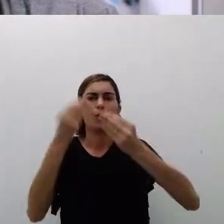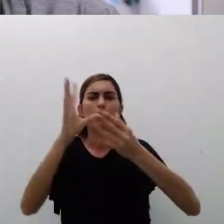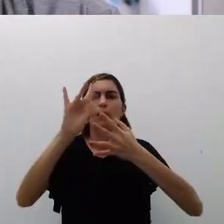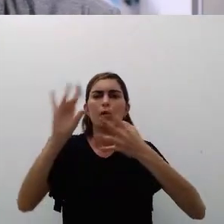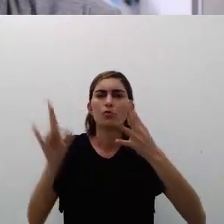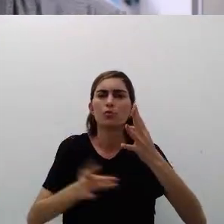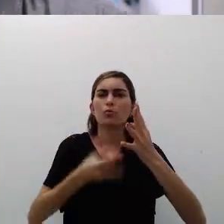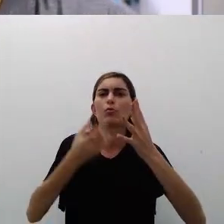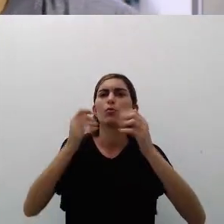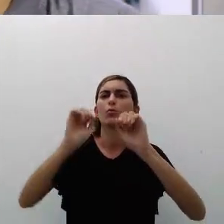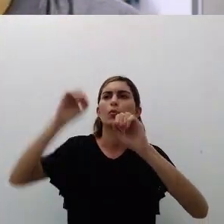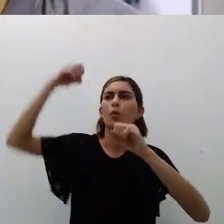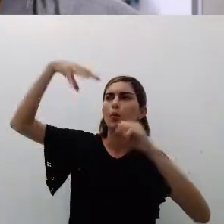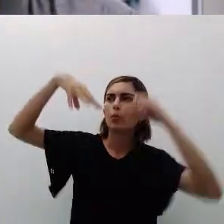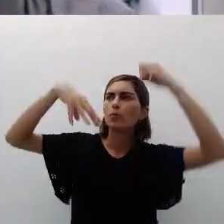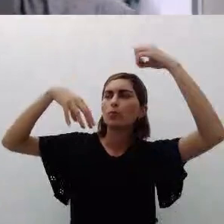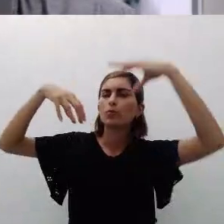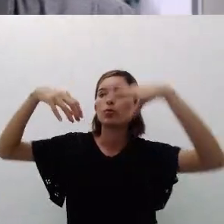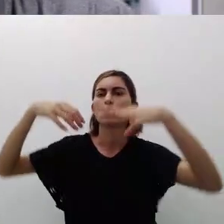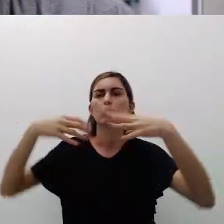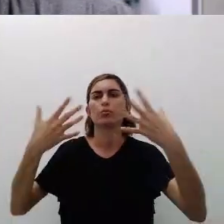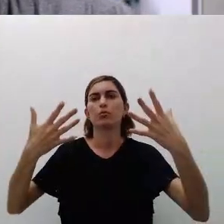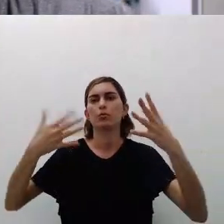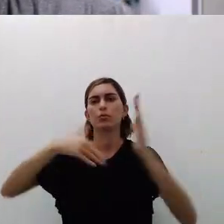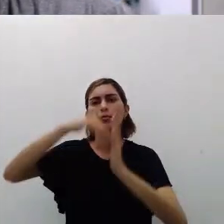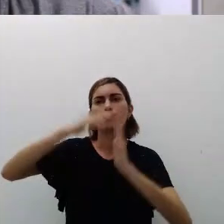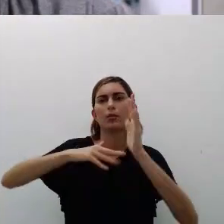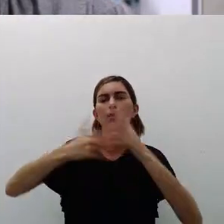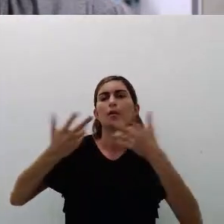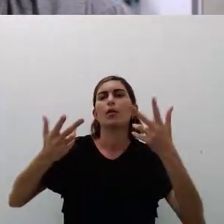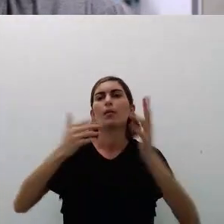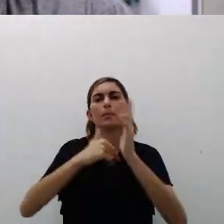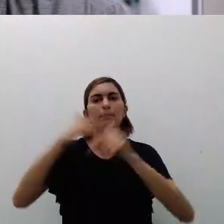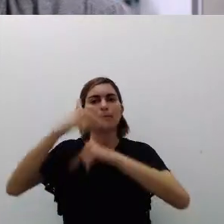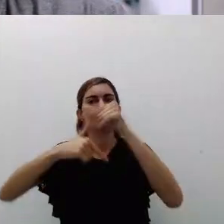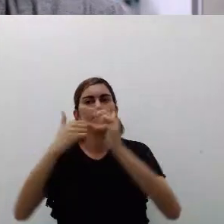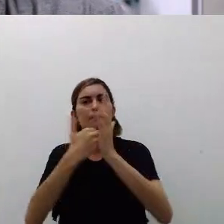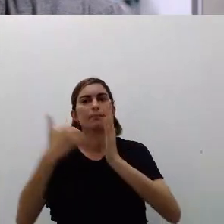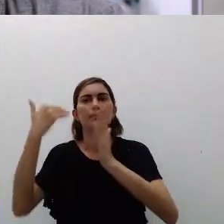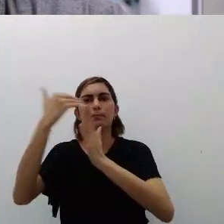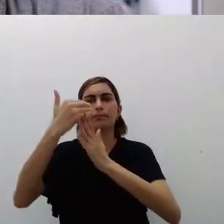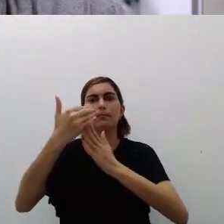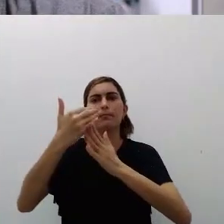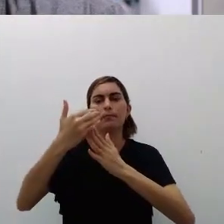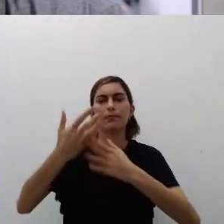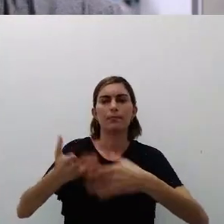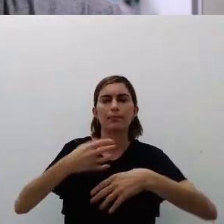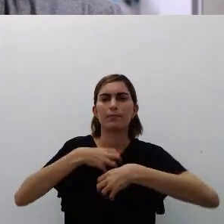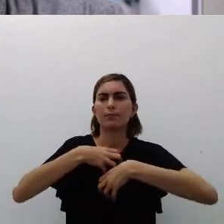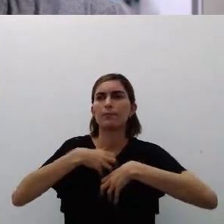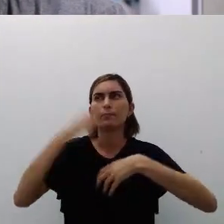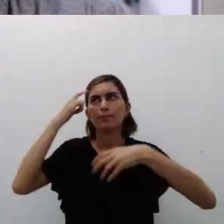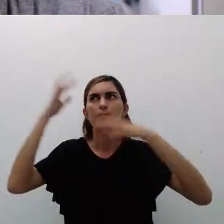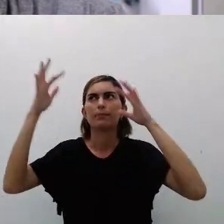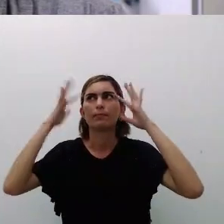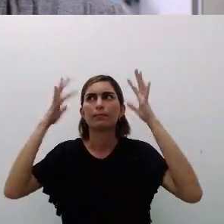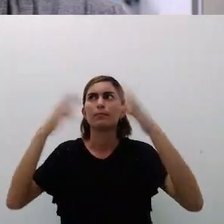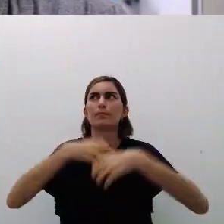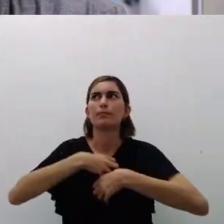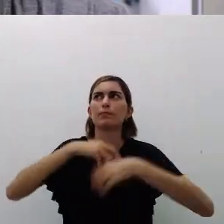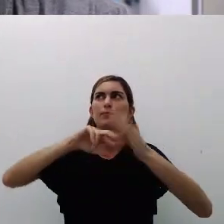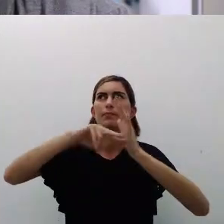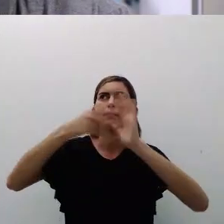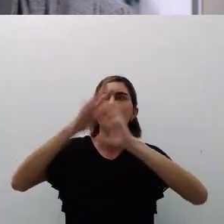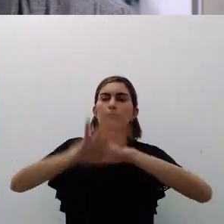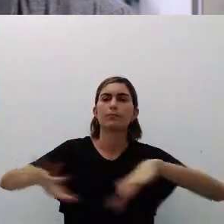realismo, trabalhando mais o sensitivo, né? O sentir o espaço, a partir do desenho,